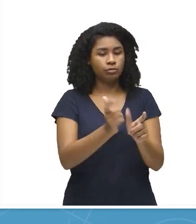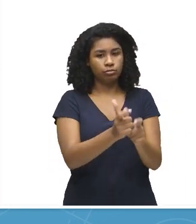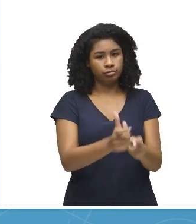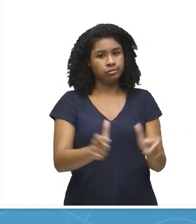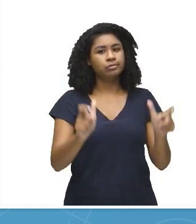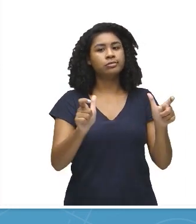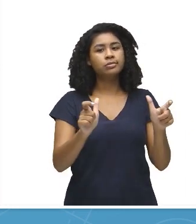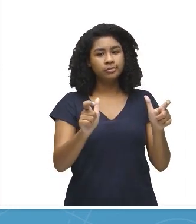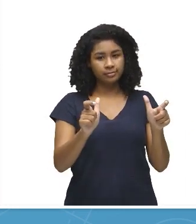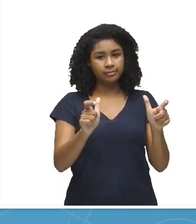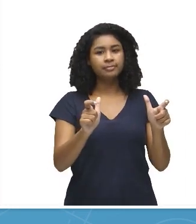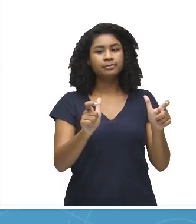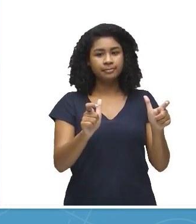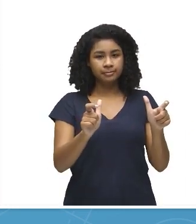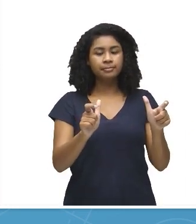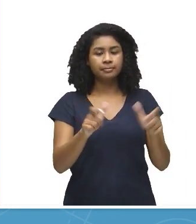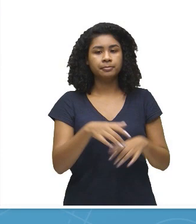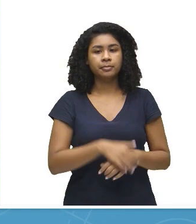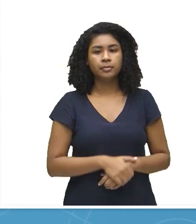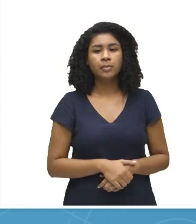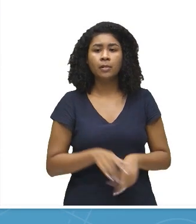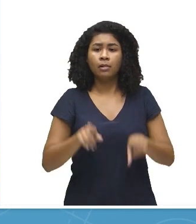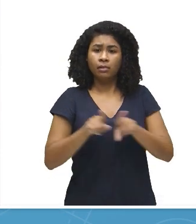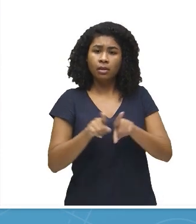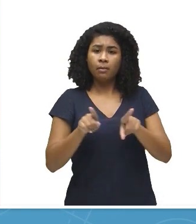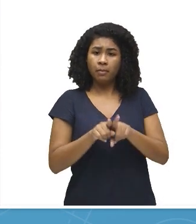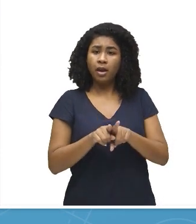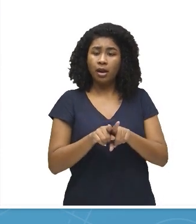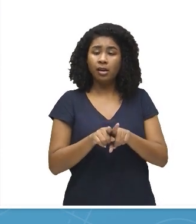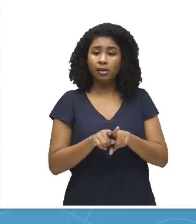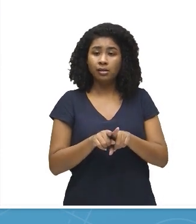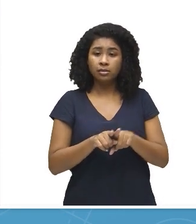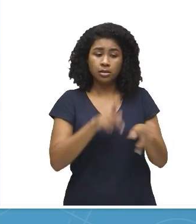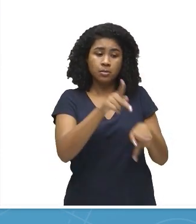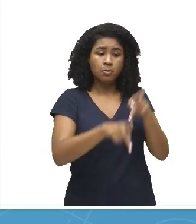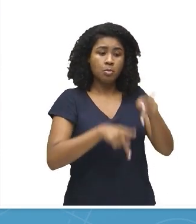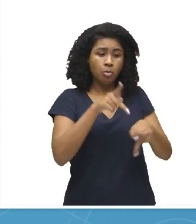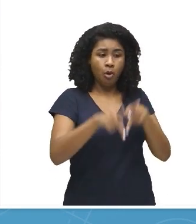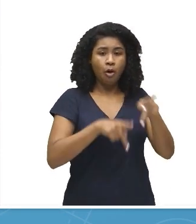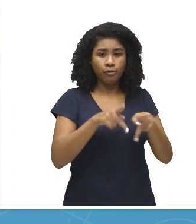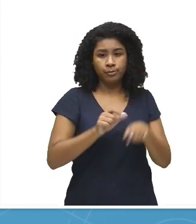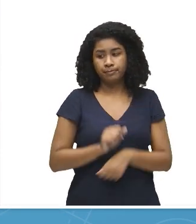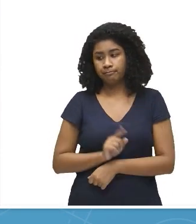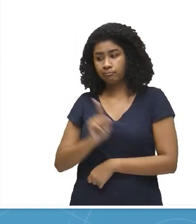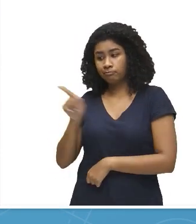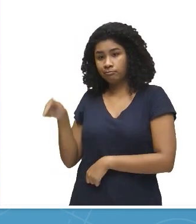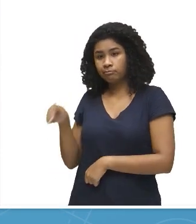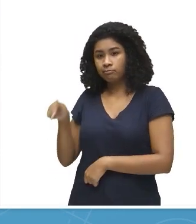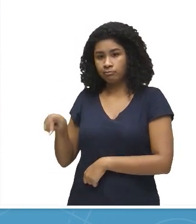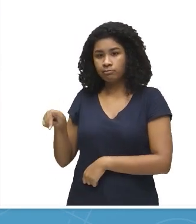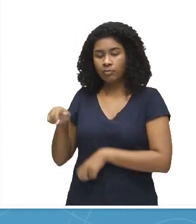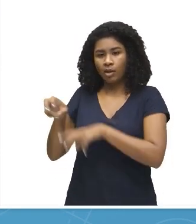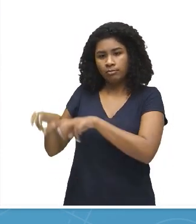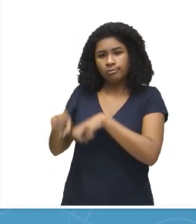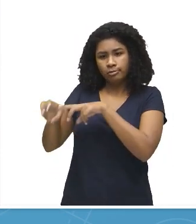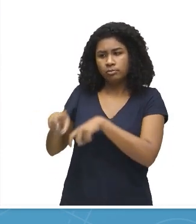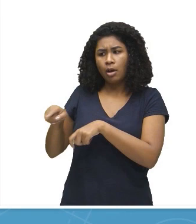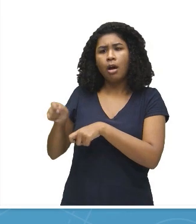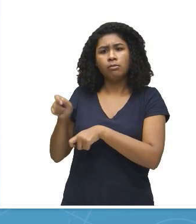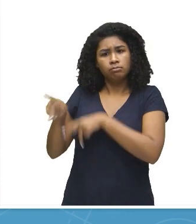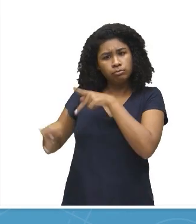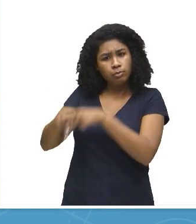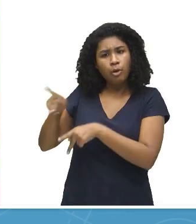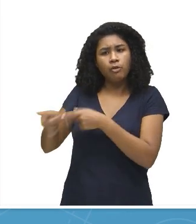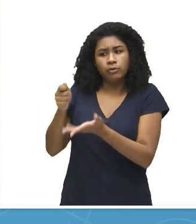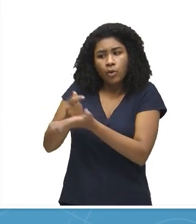consumidores aumentassem tanto no meio urbano e também, gente, a população do meio rural consome, tá? Eles consomem aí tanto da indústria